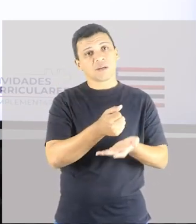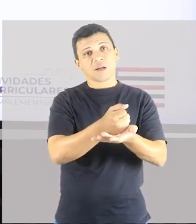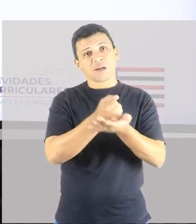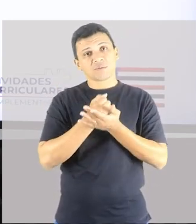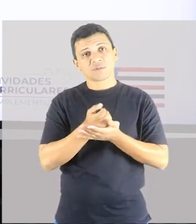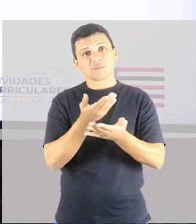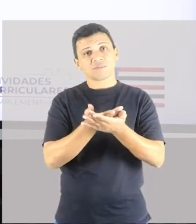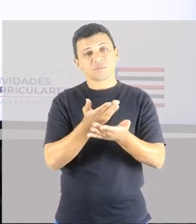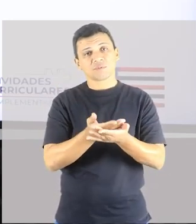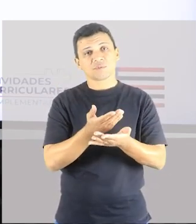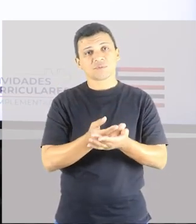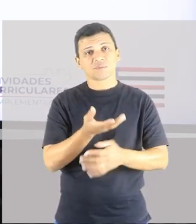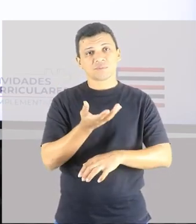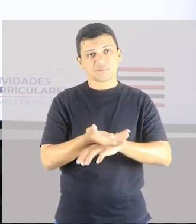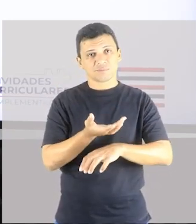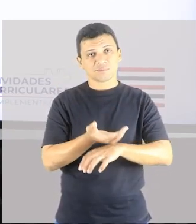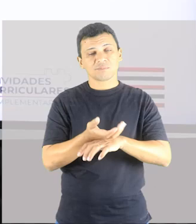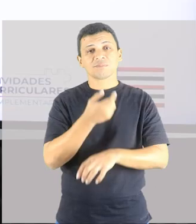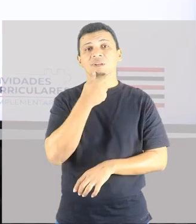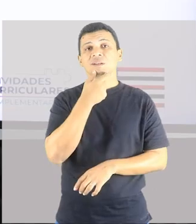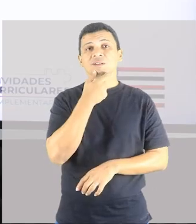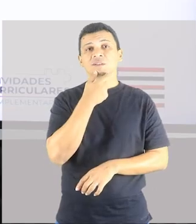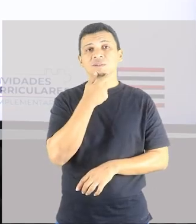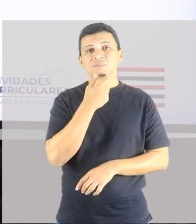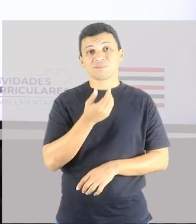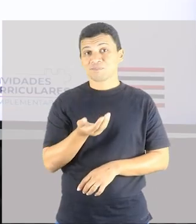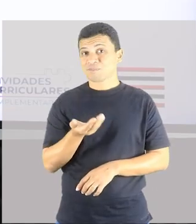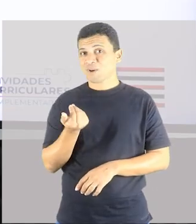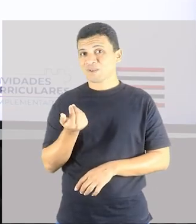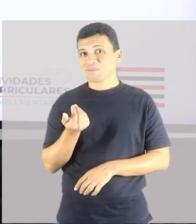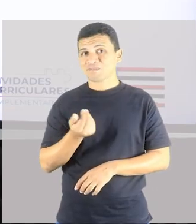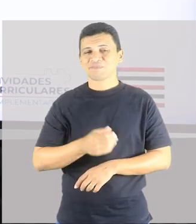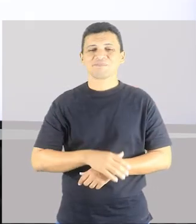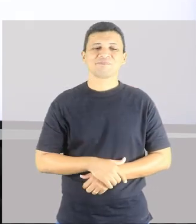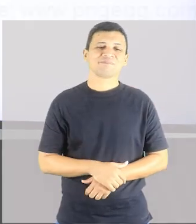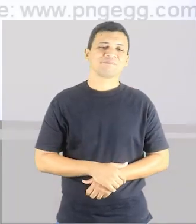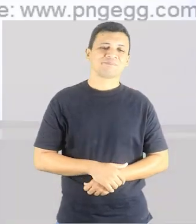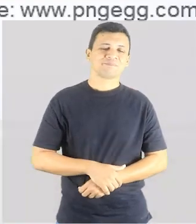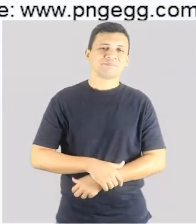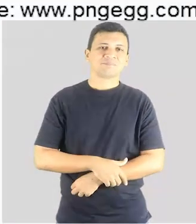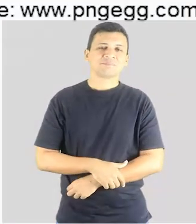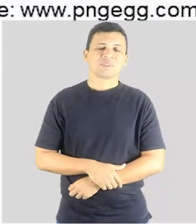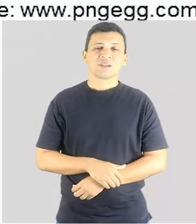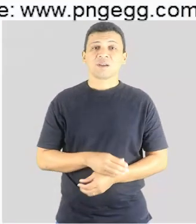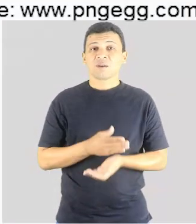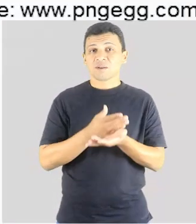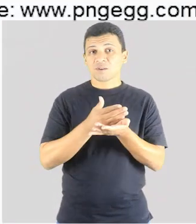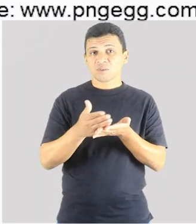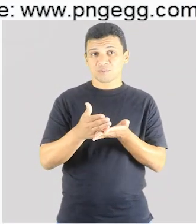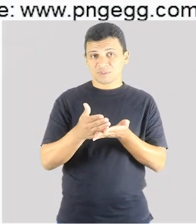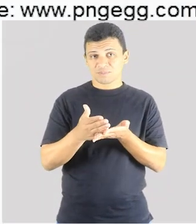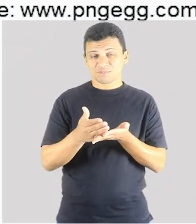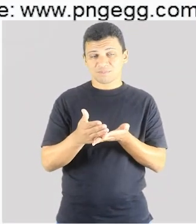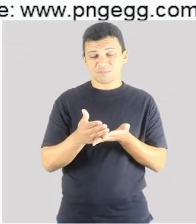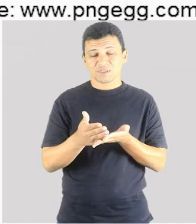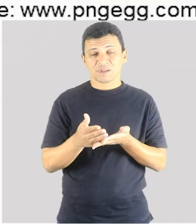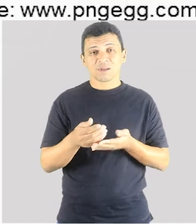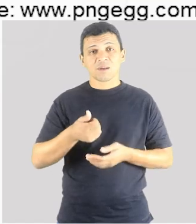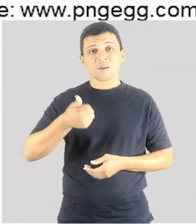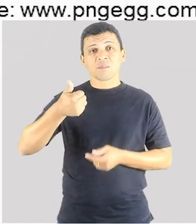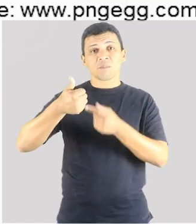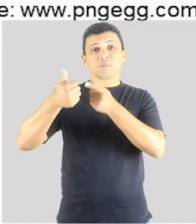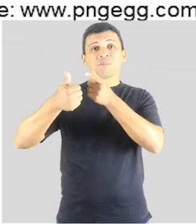nessa disciplina, nesse componente curricular. Vamos comigo? Let's go! Então, vamos lá. Para a gente começar, eu vou primeiro